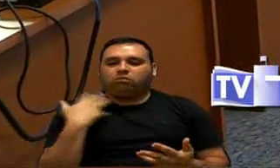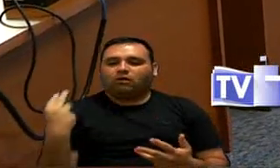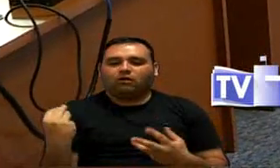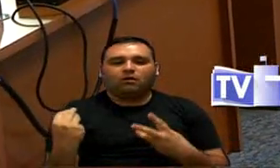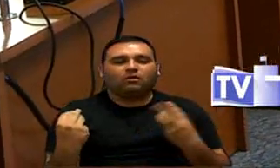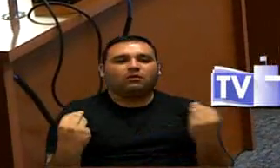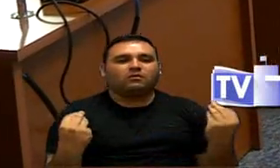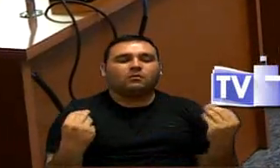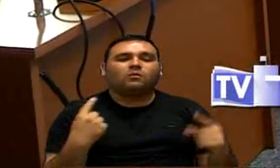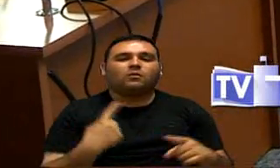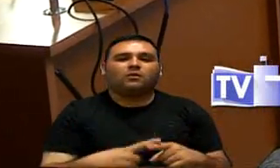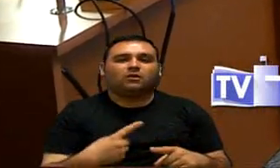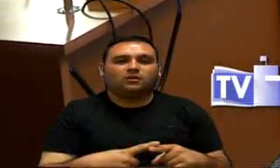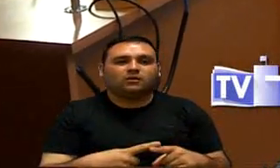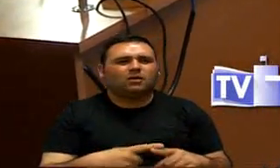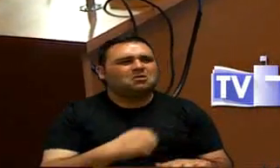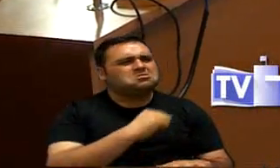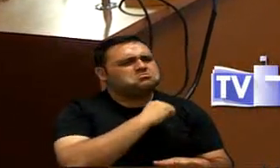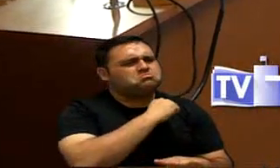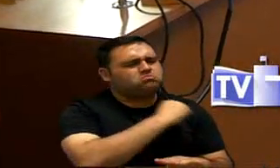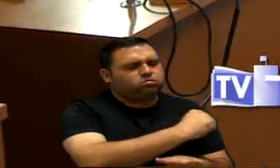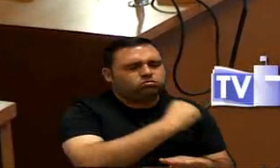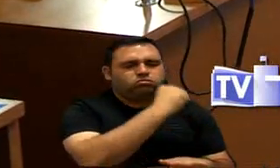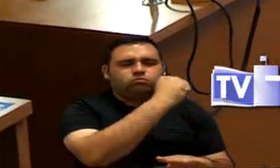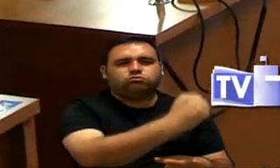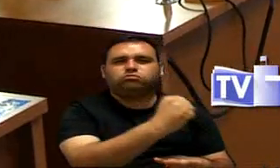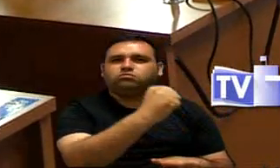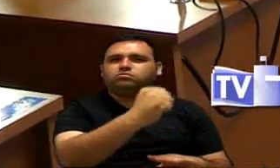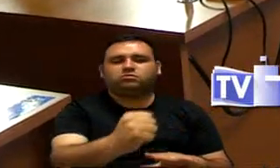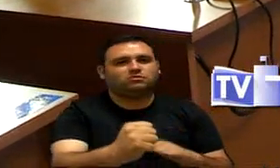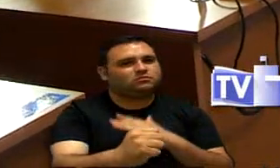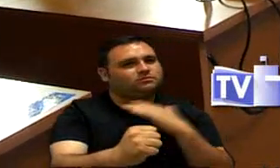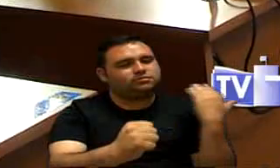porque foram vítimas de tudo isso.